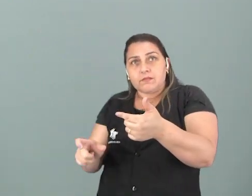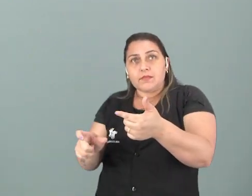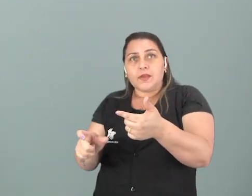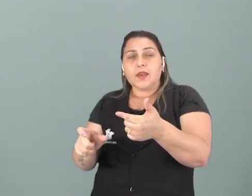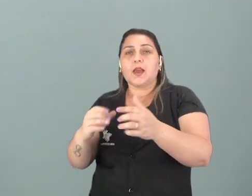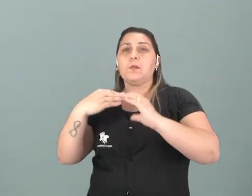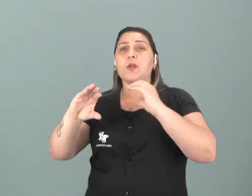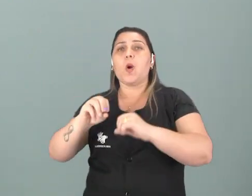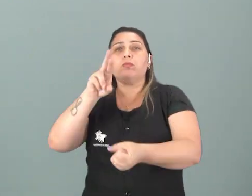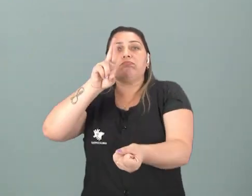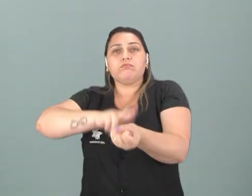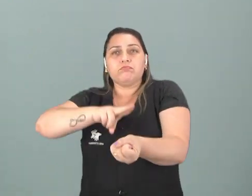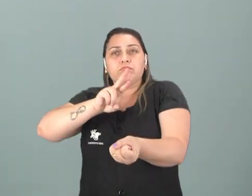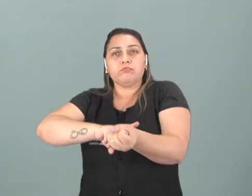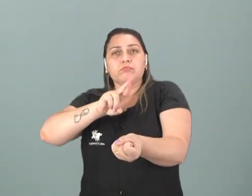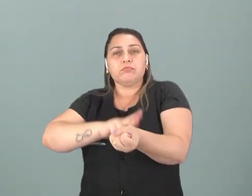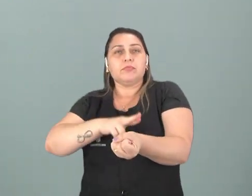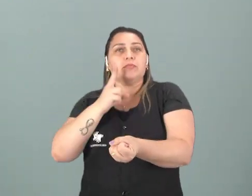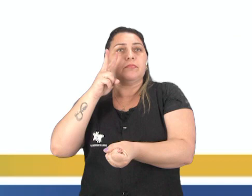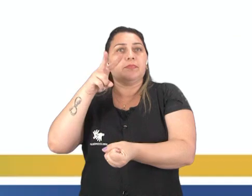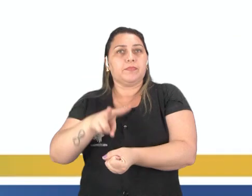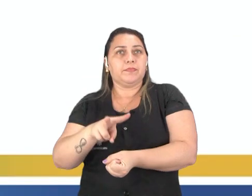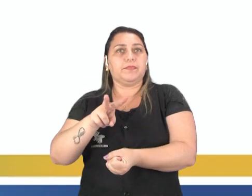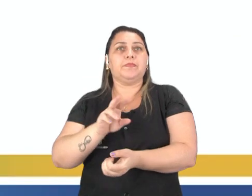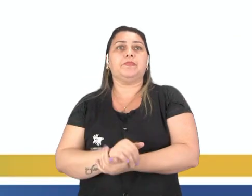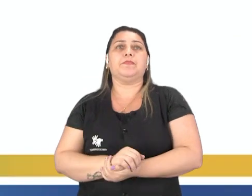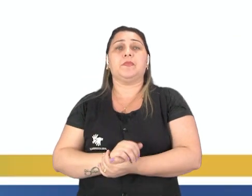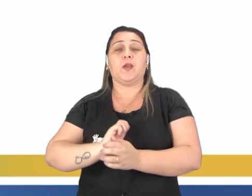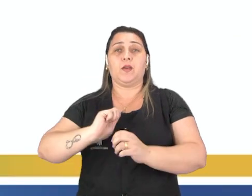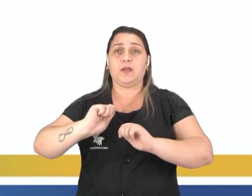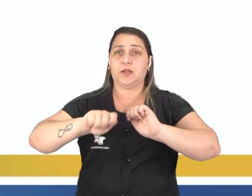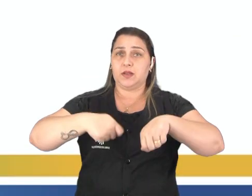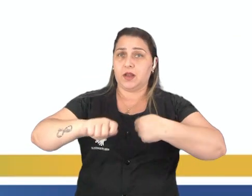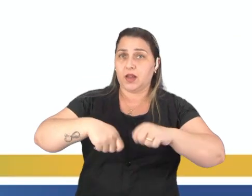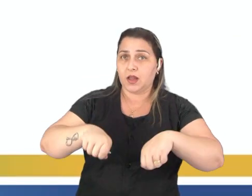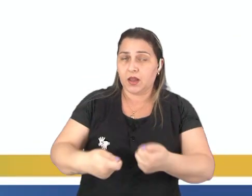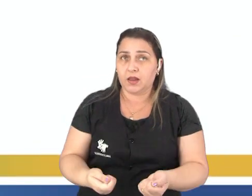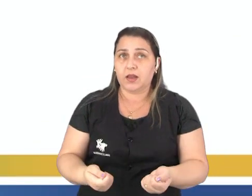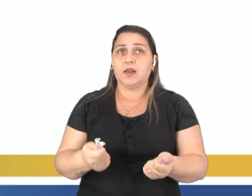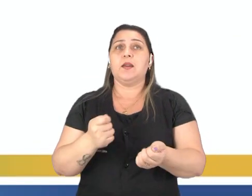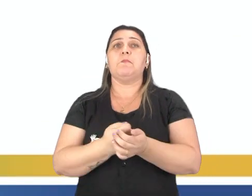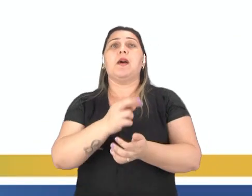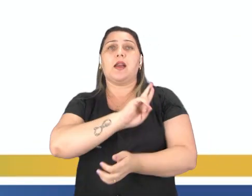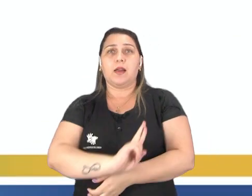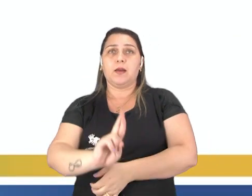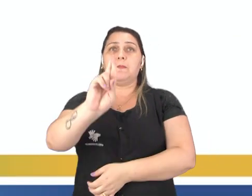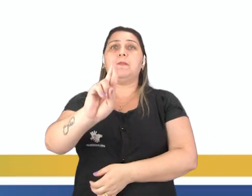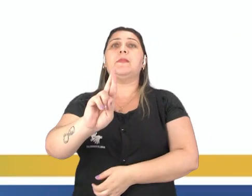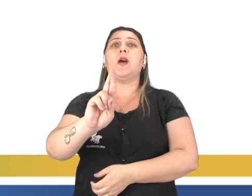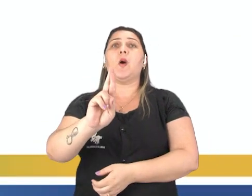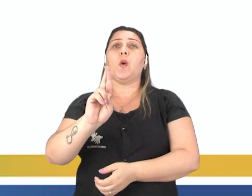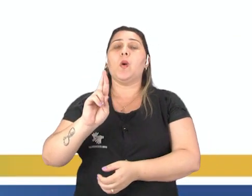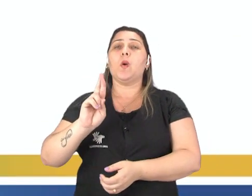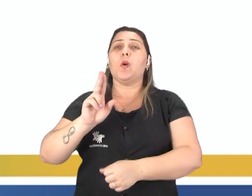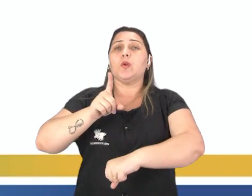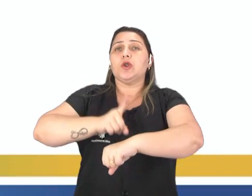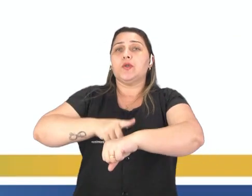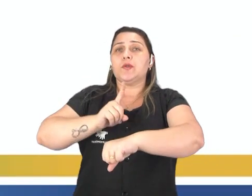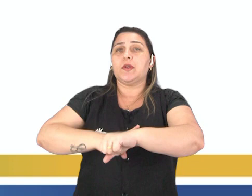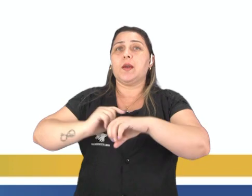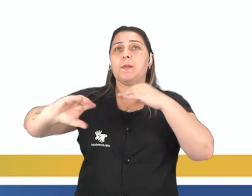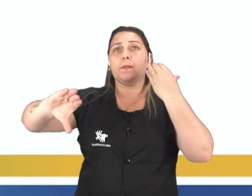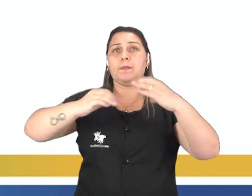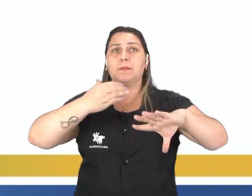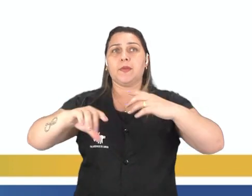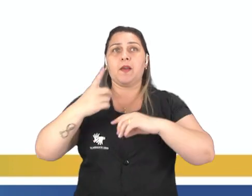rítmicas, tá? Nós temos aí esses símbolos para representar os tempos musicais.